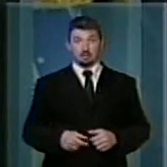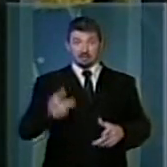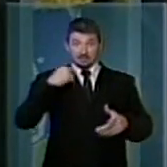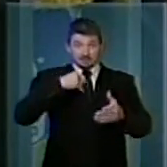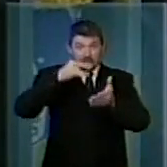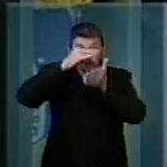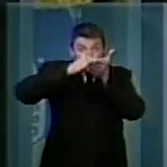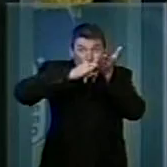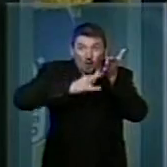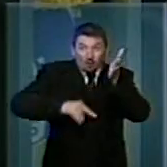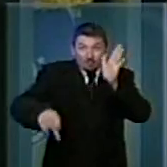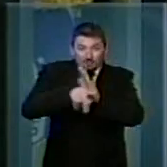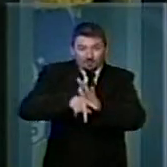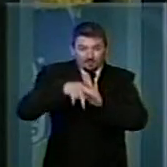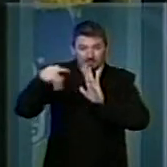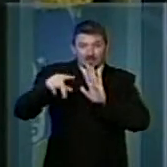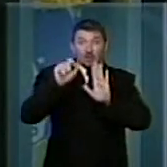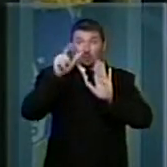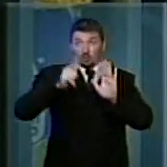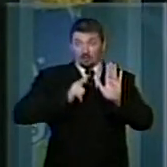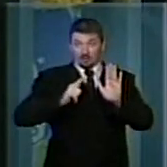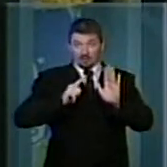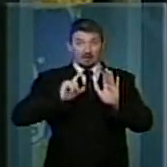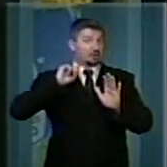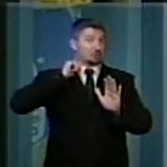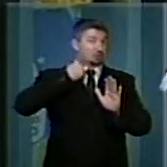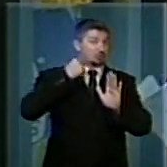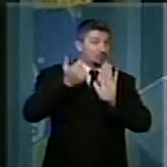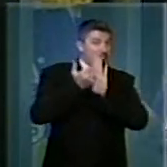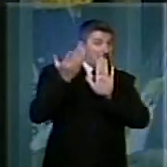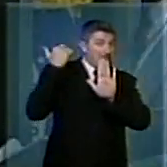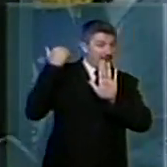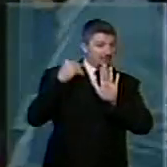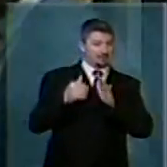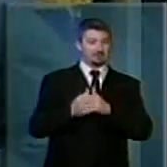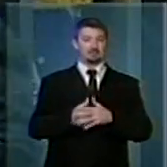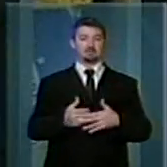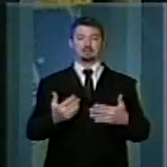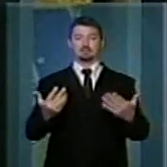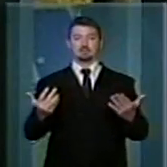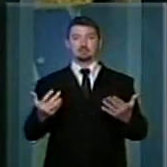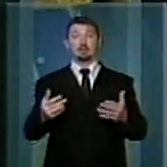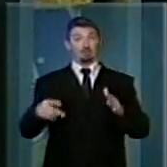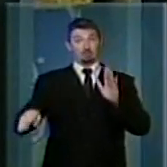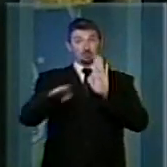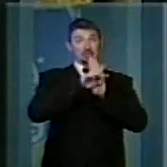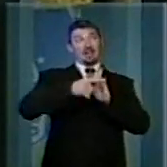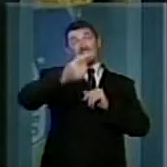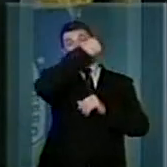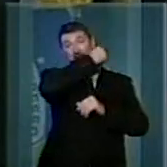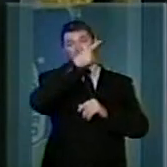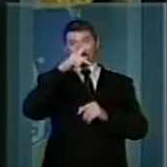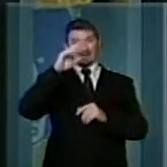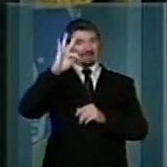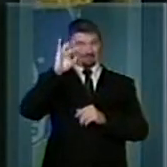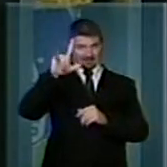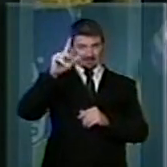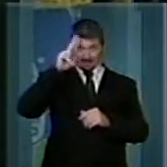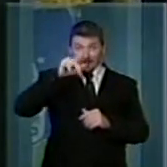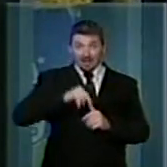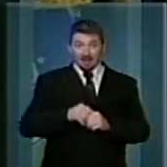certidão de objeto e pé dos democratas, nós vamos chegar no PFL. O